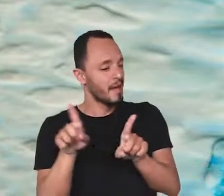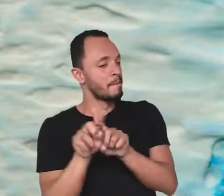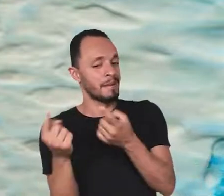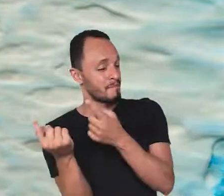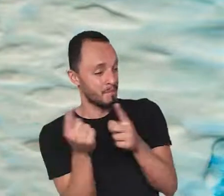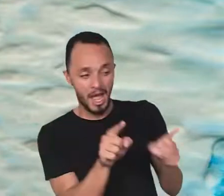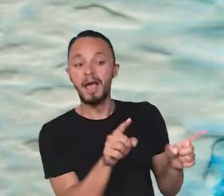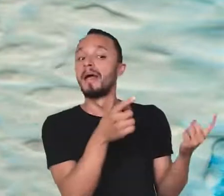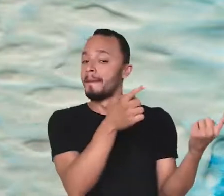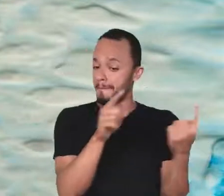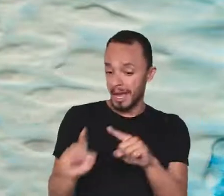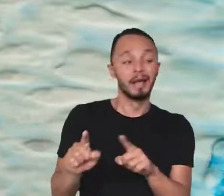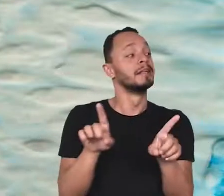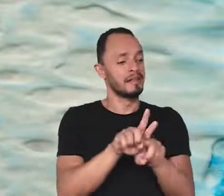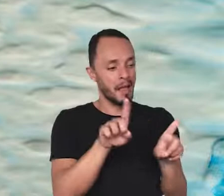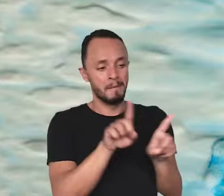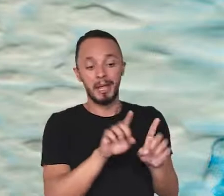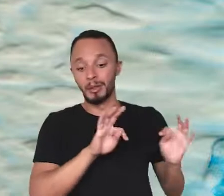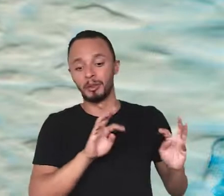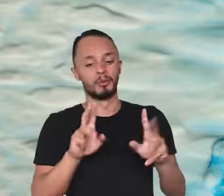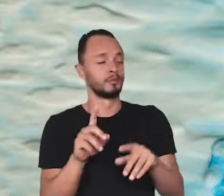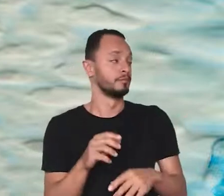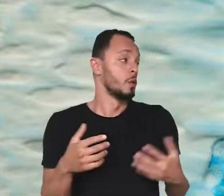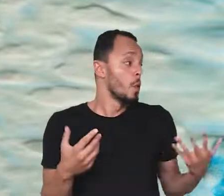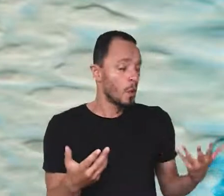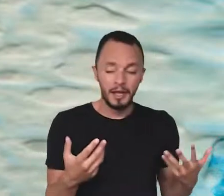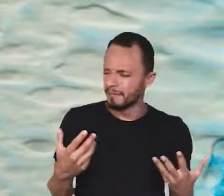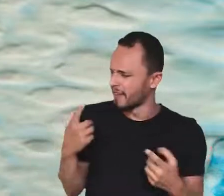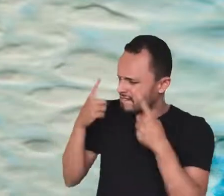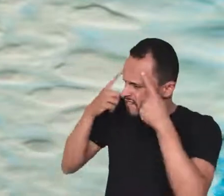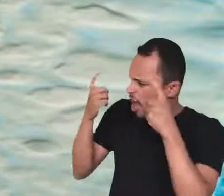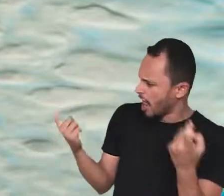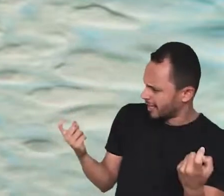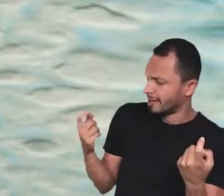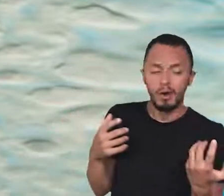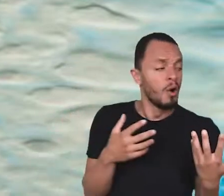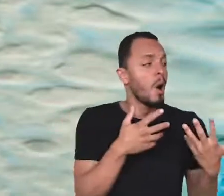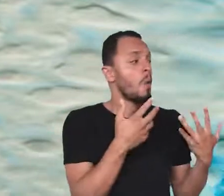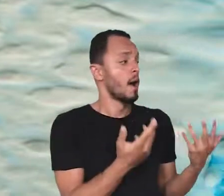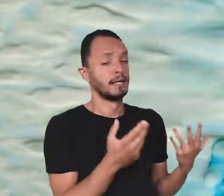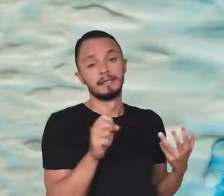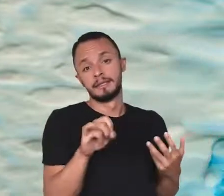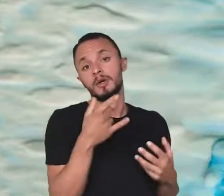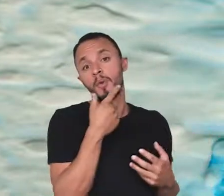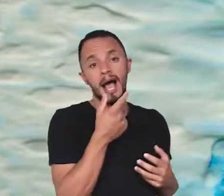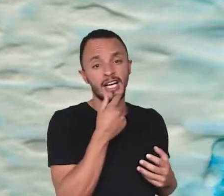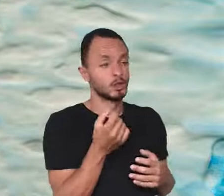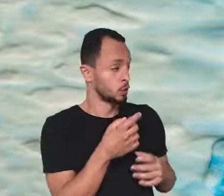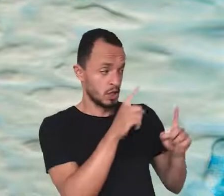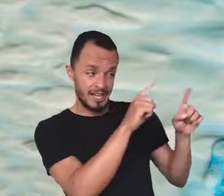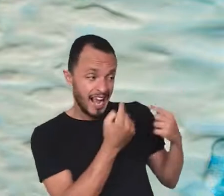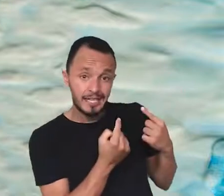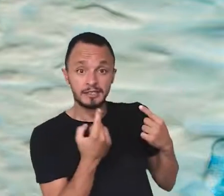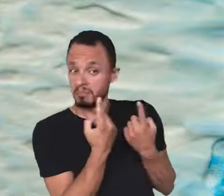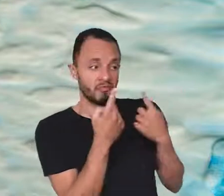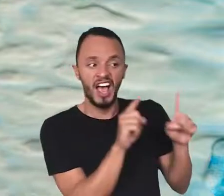rosto do macho todinho. Que violência, Mapô. Uai, amiga, se o macho te atacar, você vai apanhar quieta? Bem capaz. Já fui